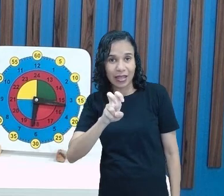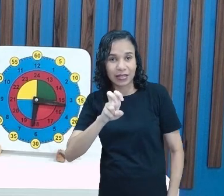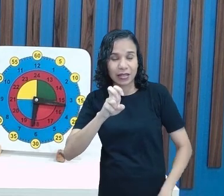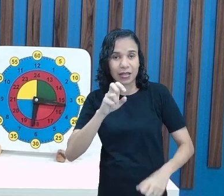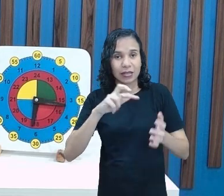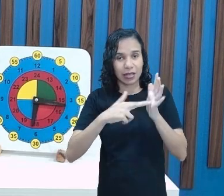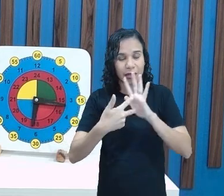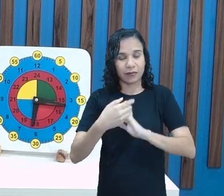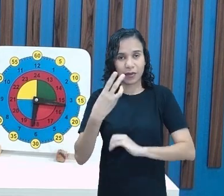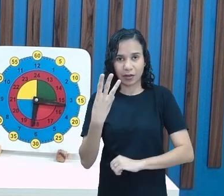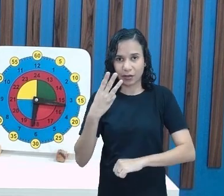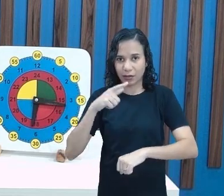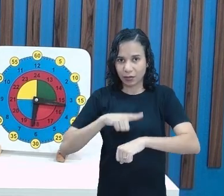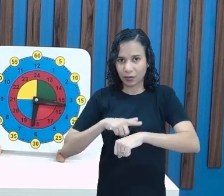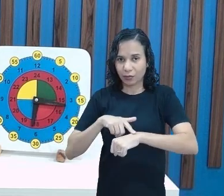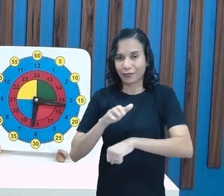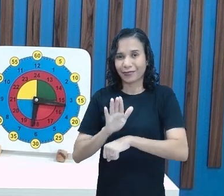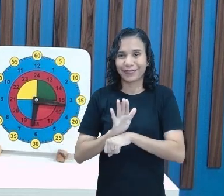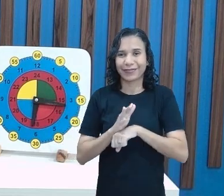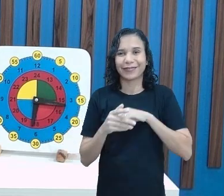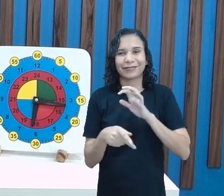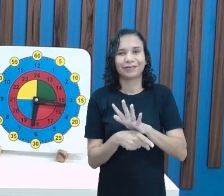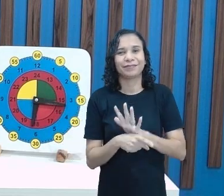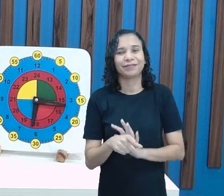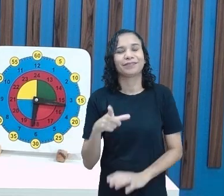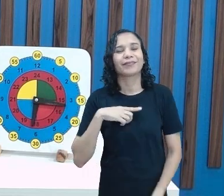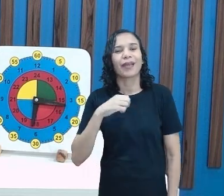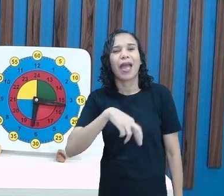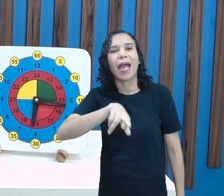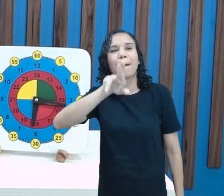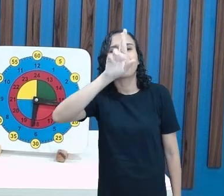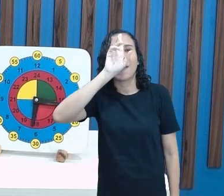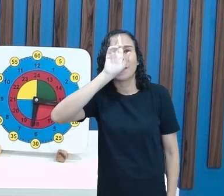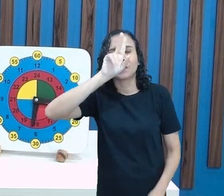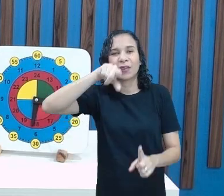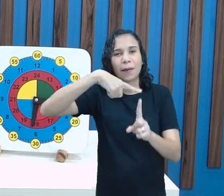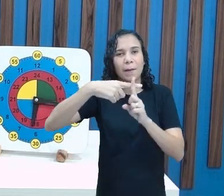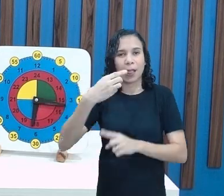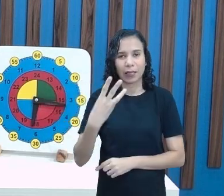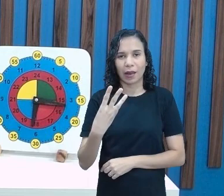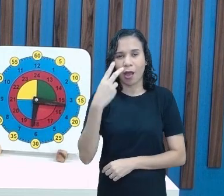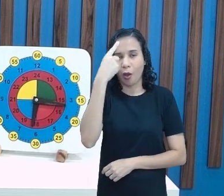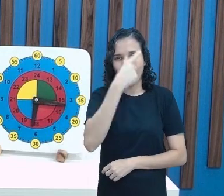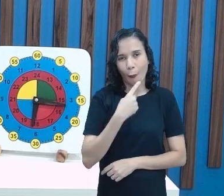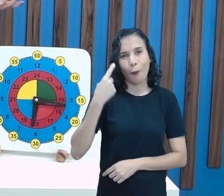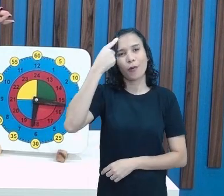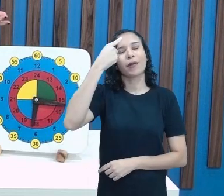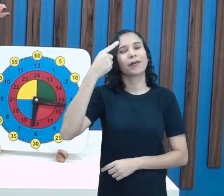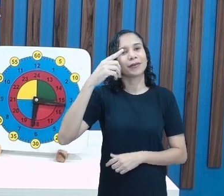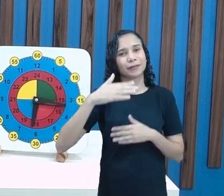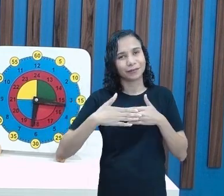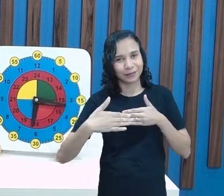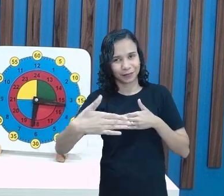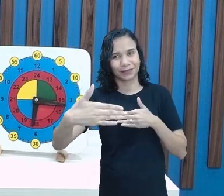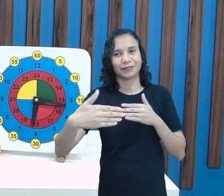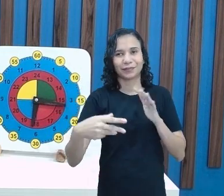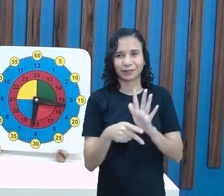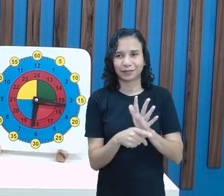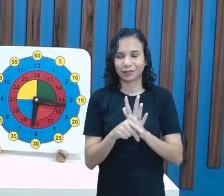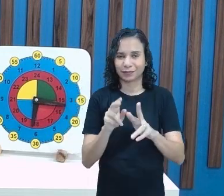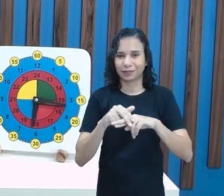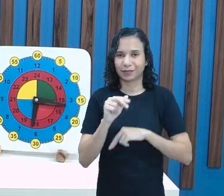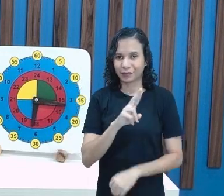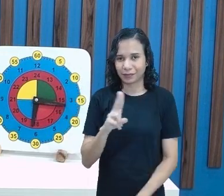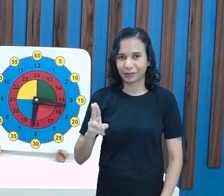da tarde. As pessoas costumam falar, né? São 12 horas do dia, mais 3 horas que se passaram da tarde. Por isso que a